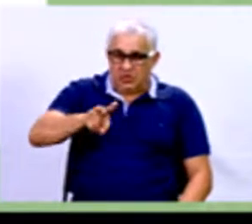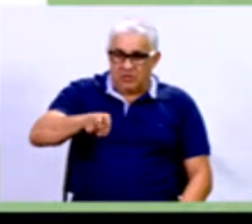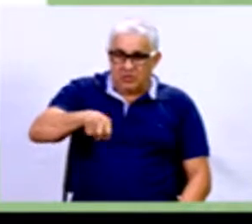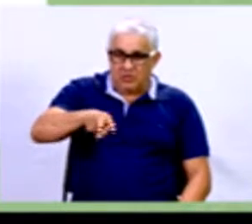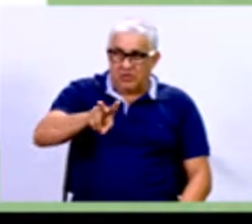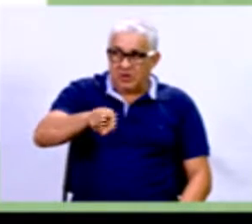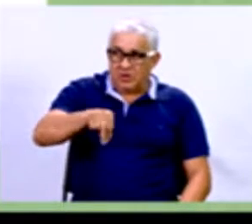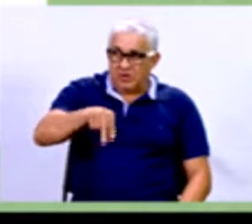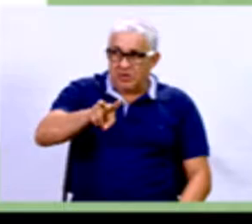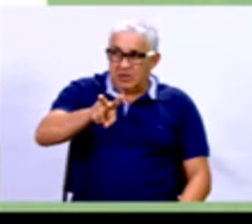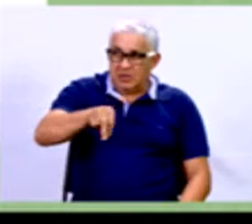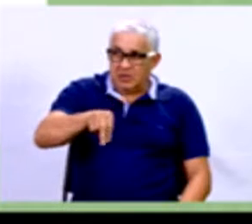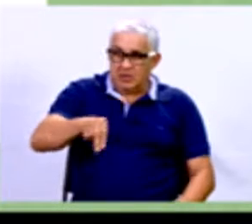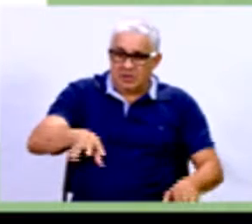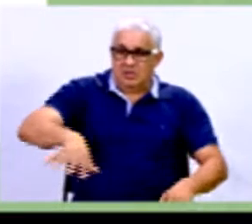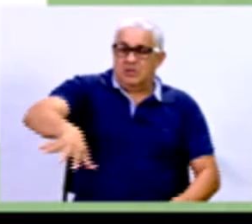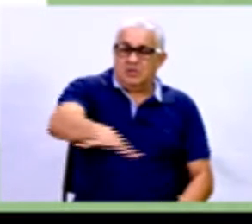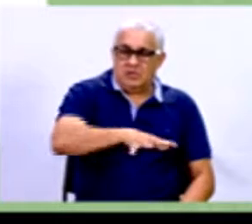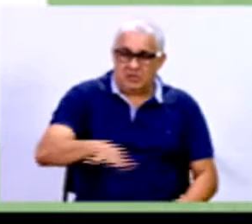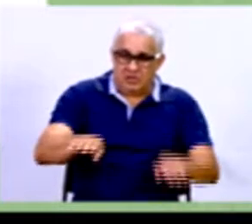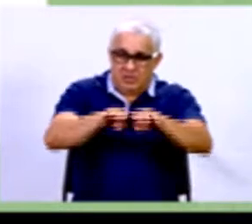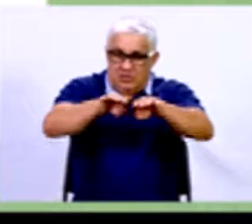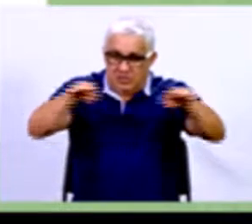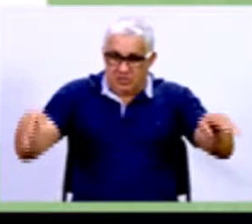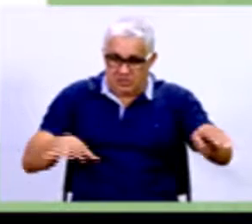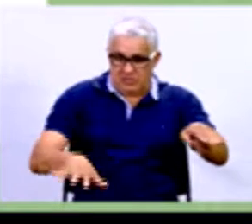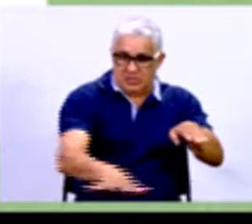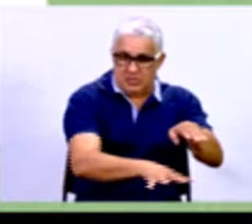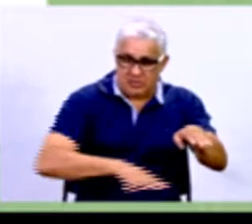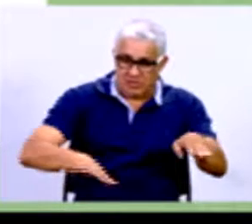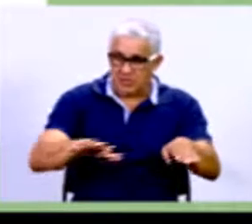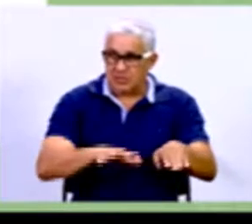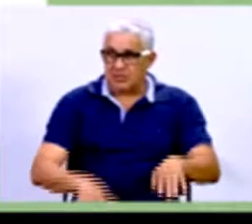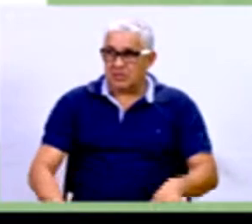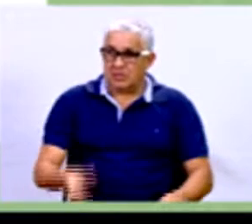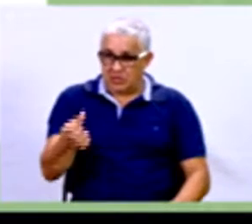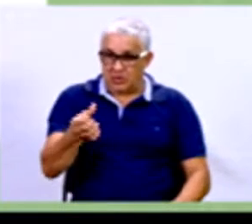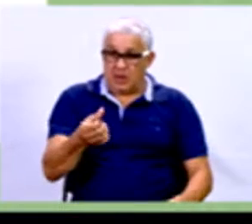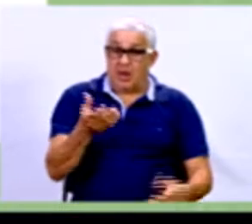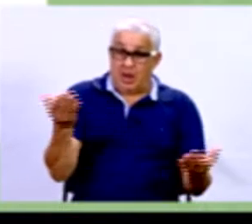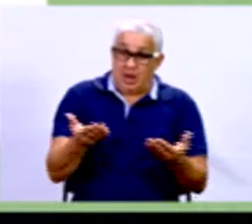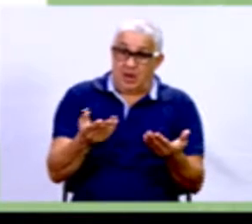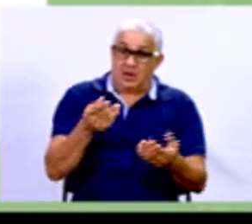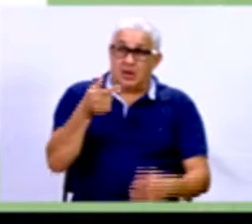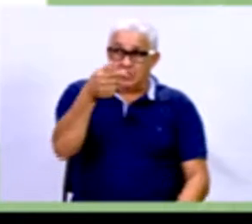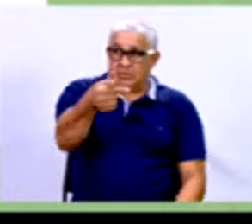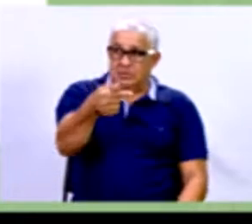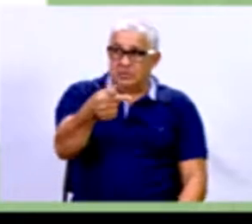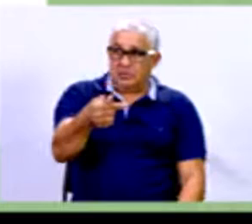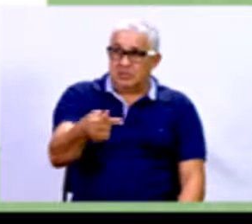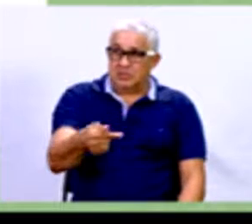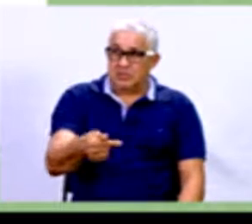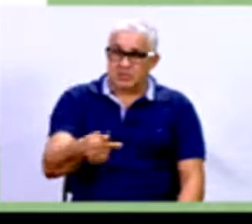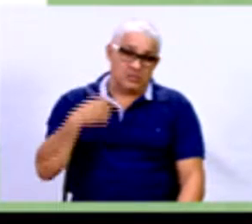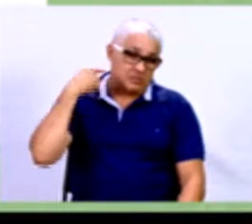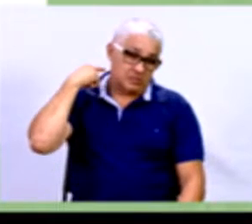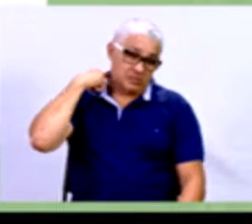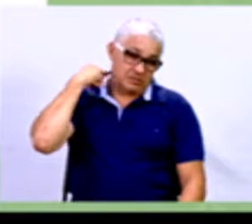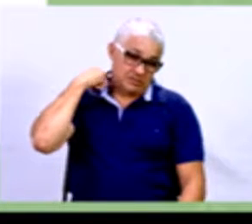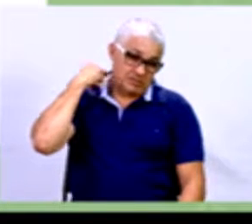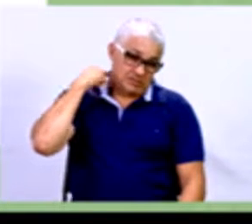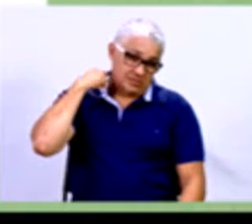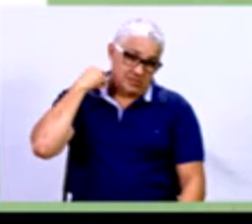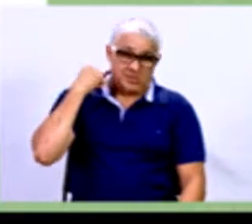pés, certo? E aí, 7... Eu faço muito isso, vou confessar para os meus alunos. Pescoço inclinado para